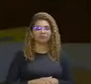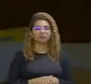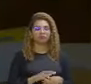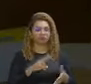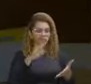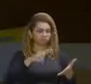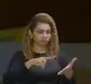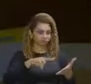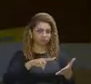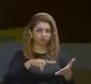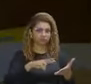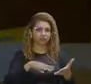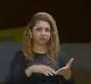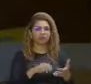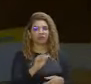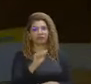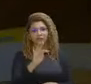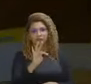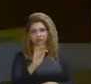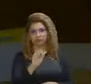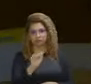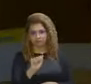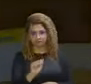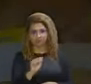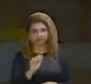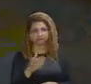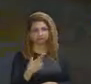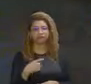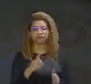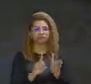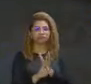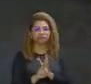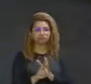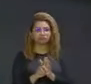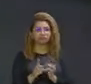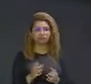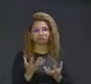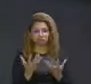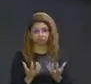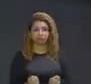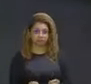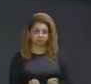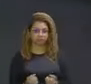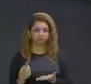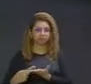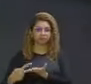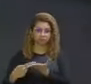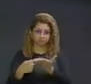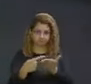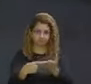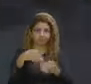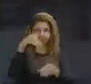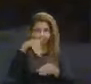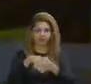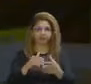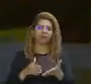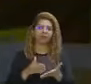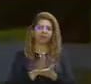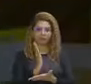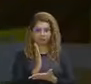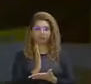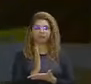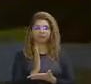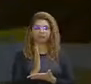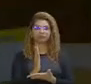da sessão anterior, perguntando se há alguma objeção. Não havendo objeção, está aprovada